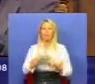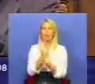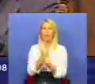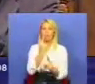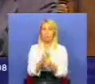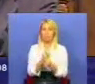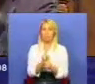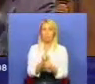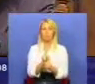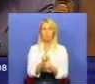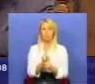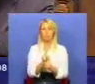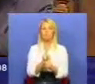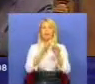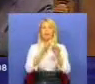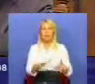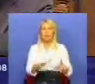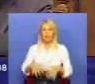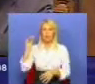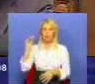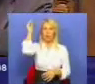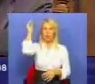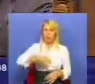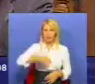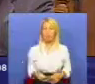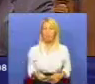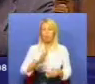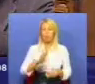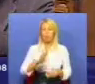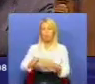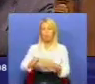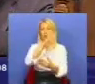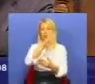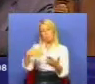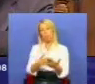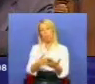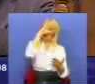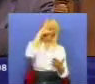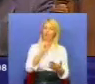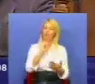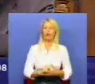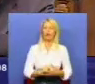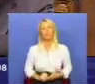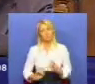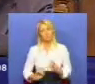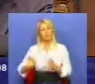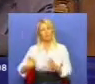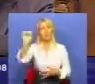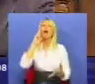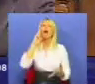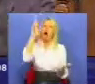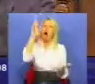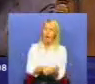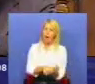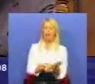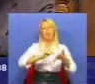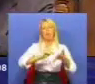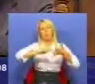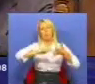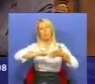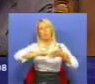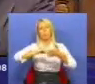Simultaneamente, a Assembleia da República vota uma proposta do Governo que é aprovada, assinada